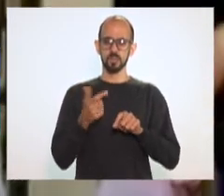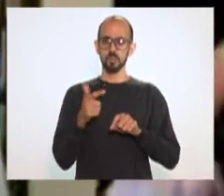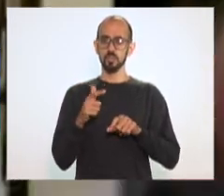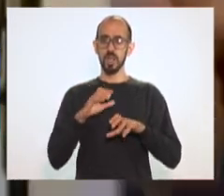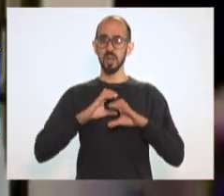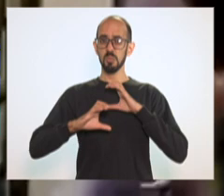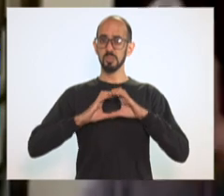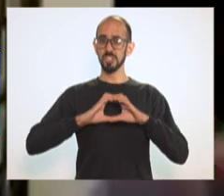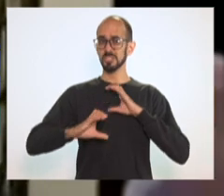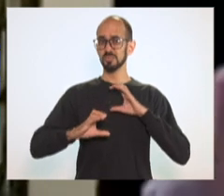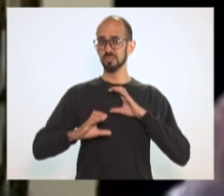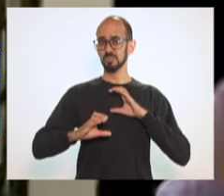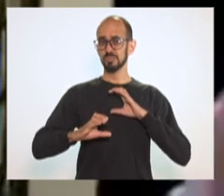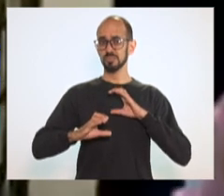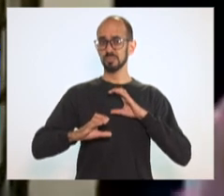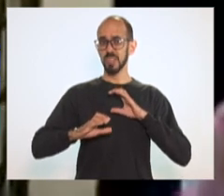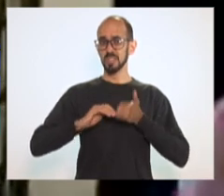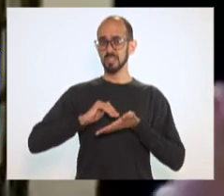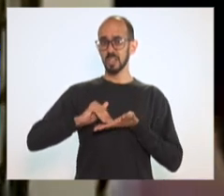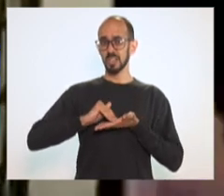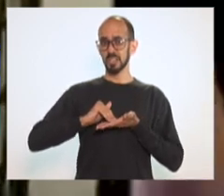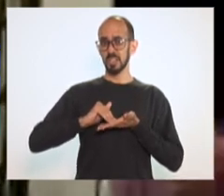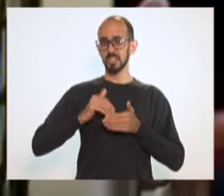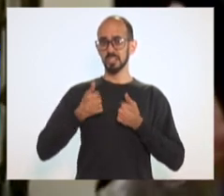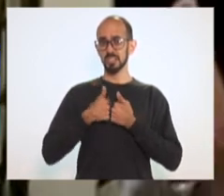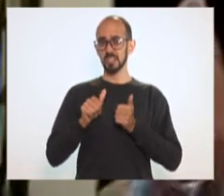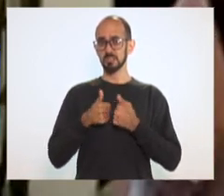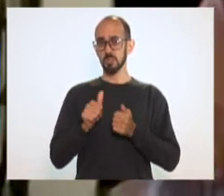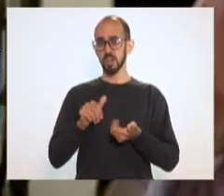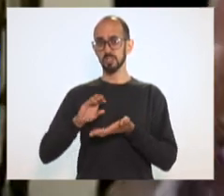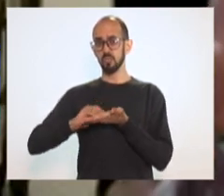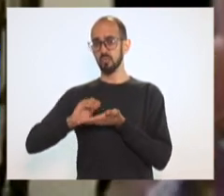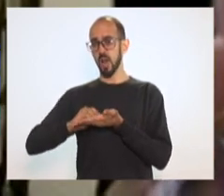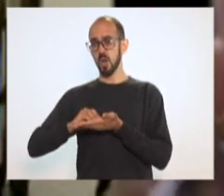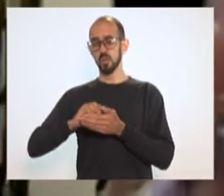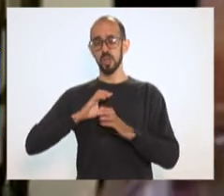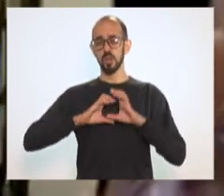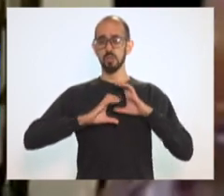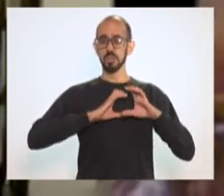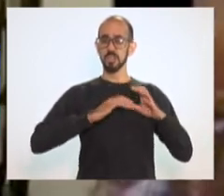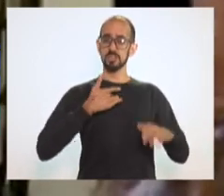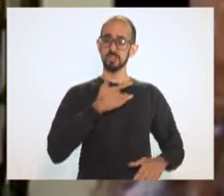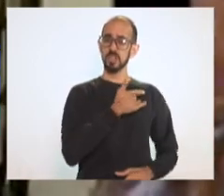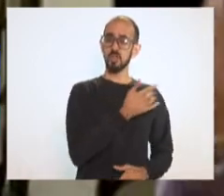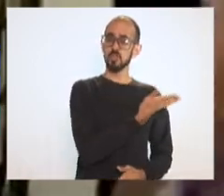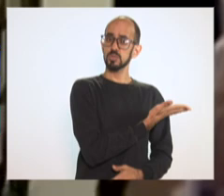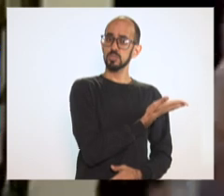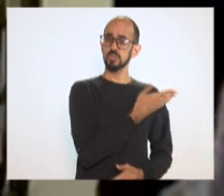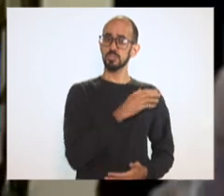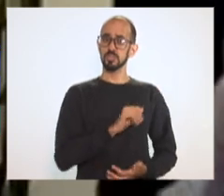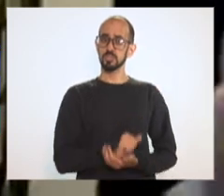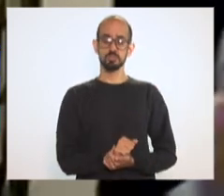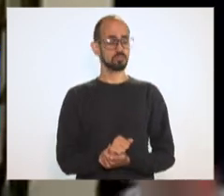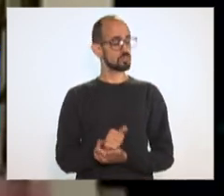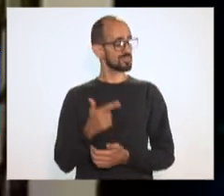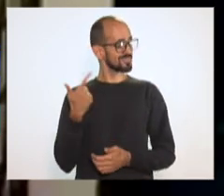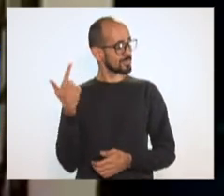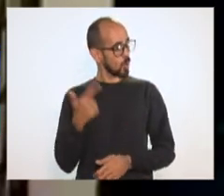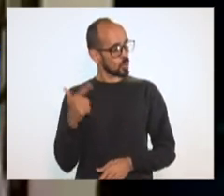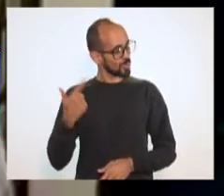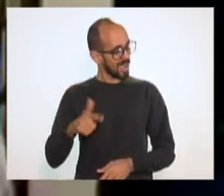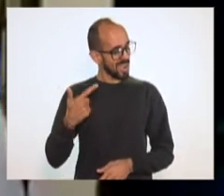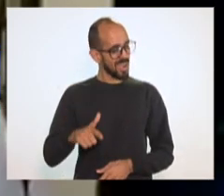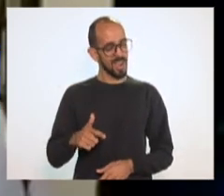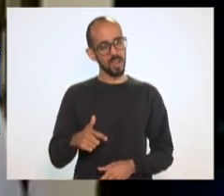por acaso a secretaria de transporte está conversando com a secretaria de saúde não está porque